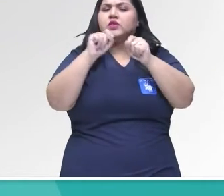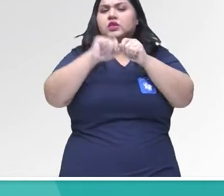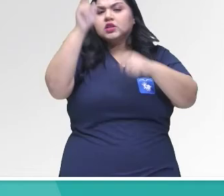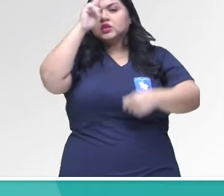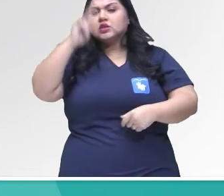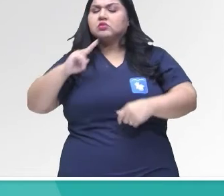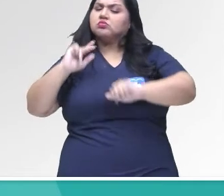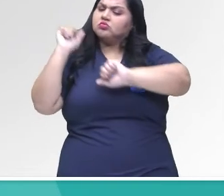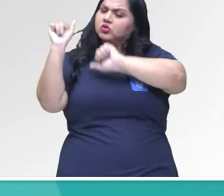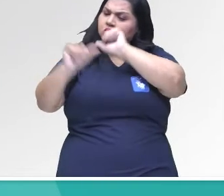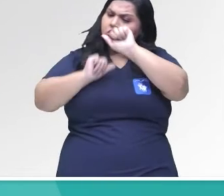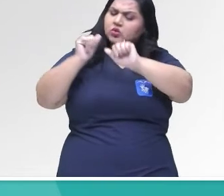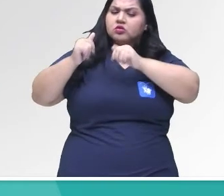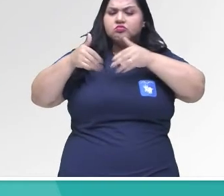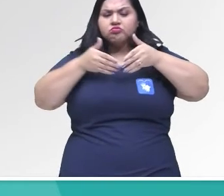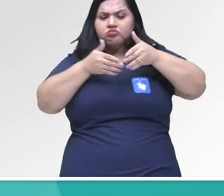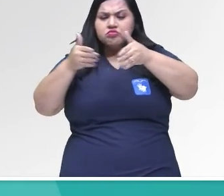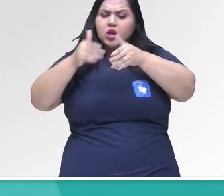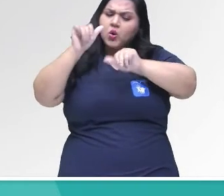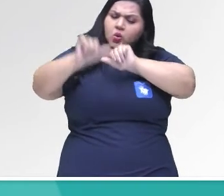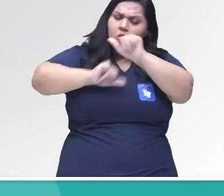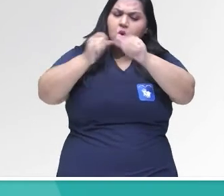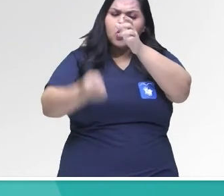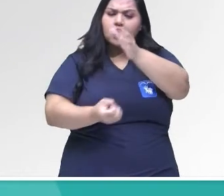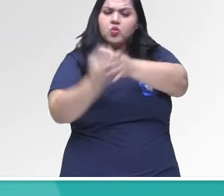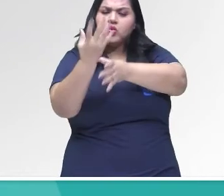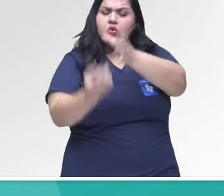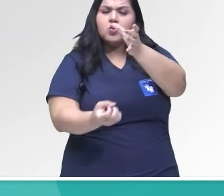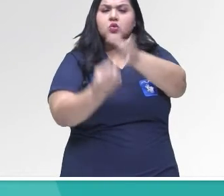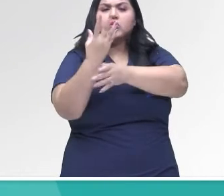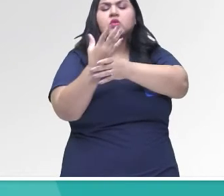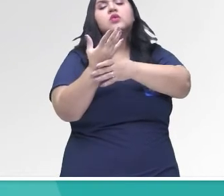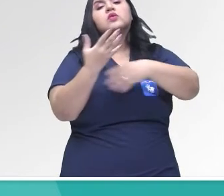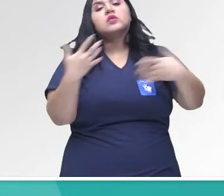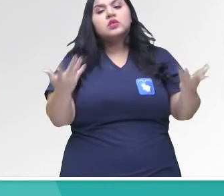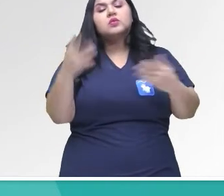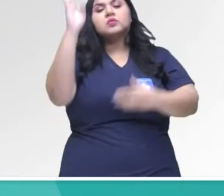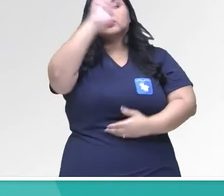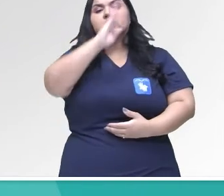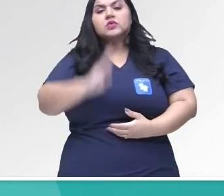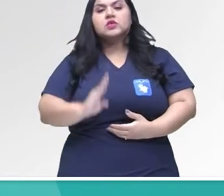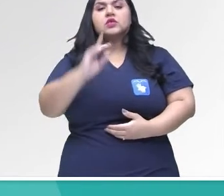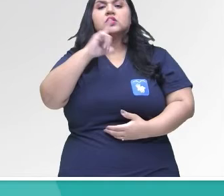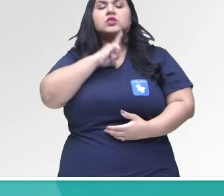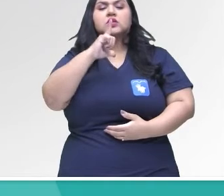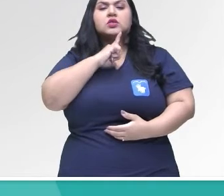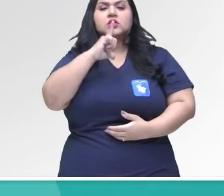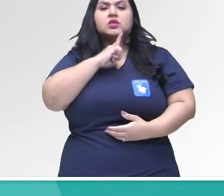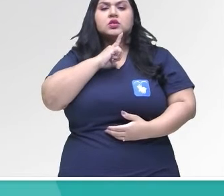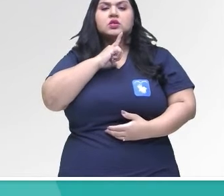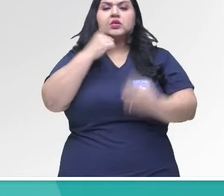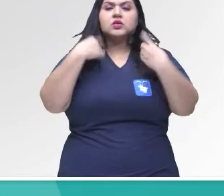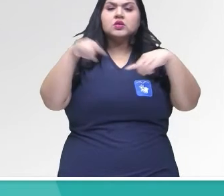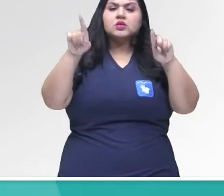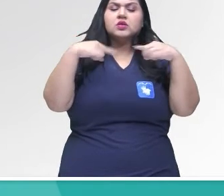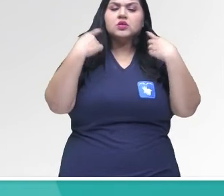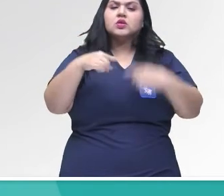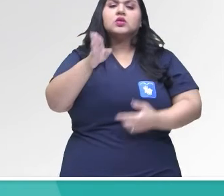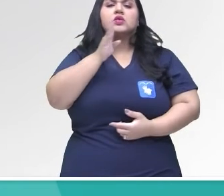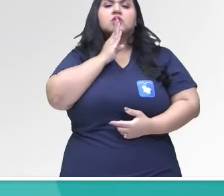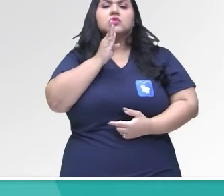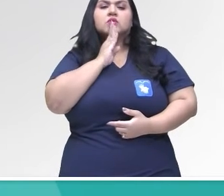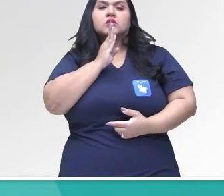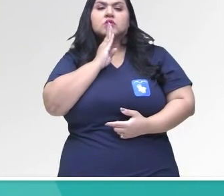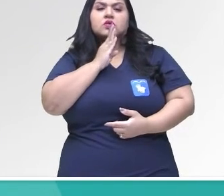né, vamos dizer, caminhos para surgirem outros gêneros musicais. No Brasil existe um gênero musical muito conhecido que